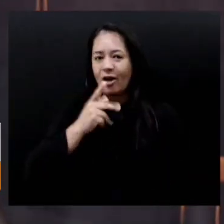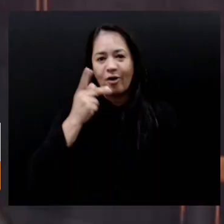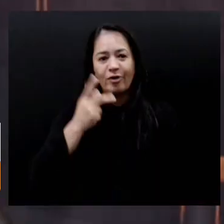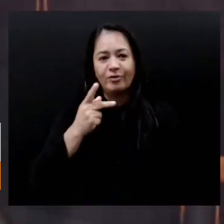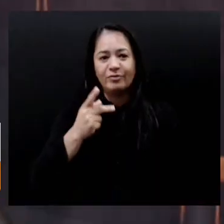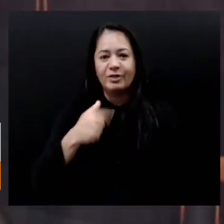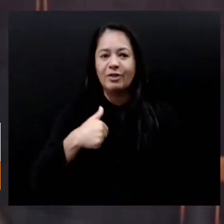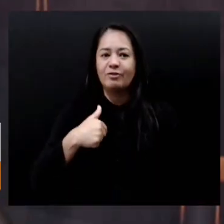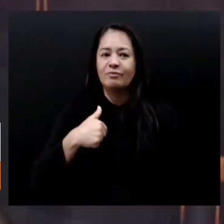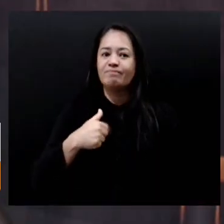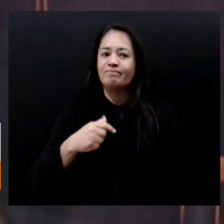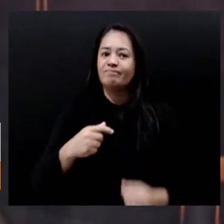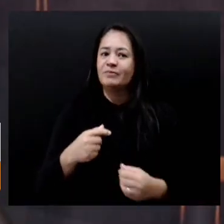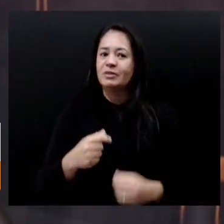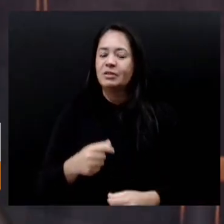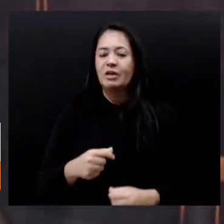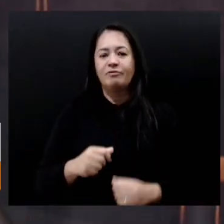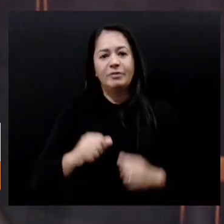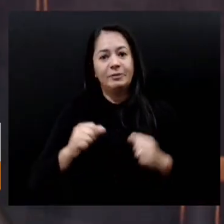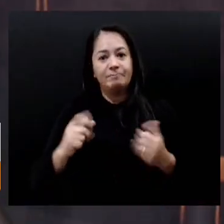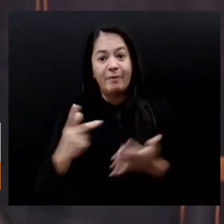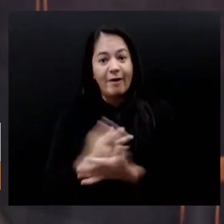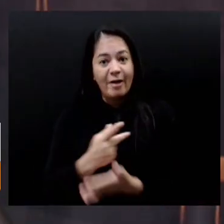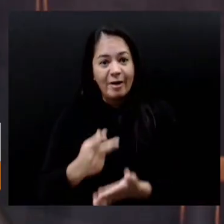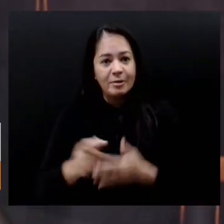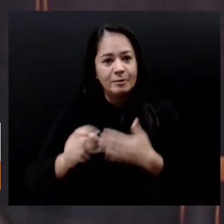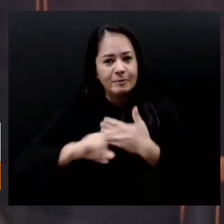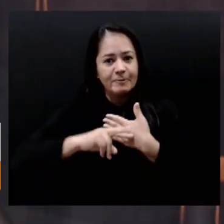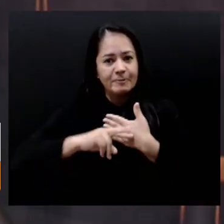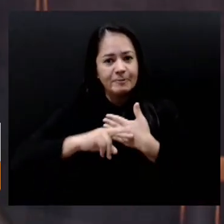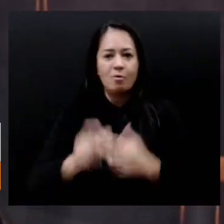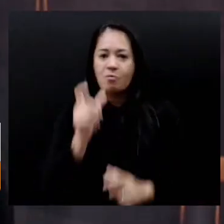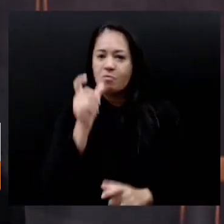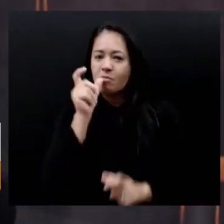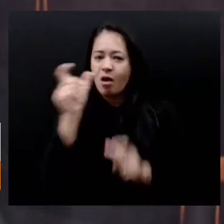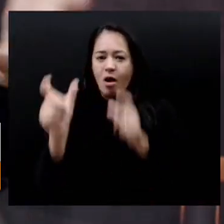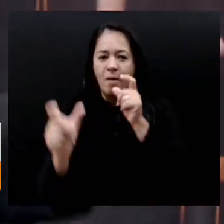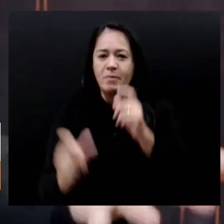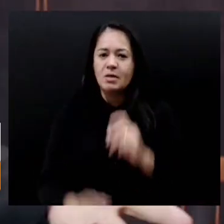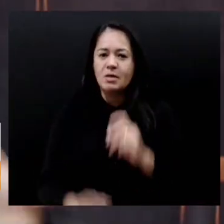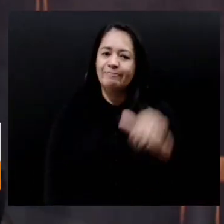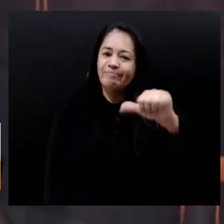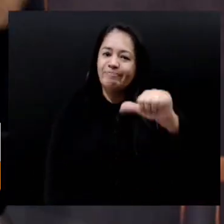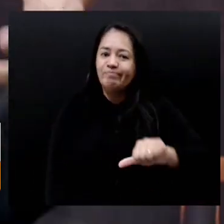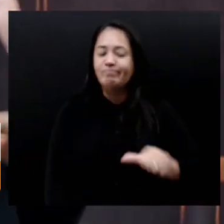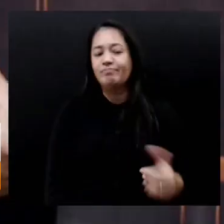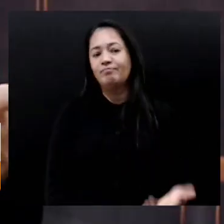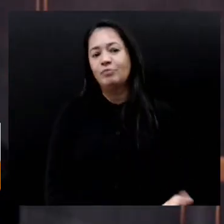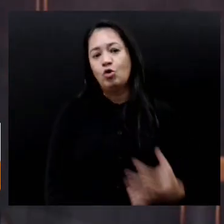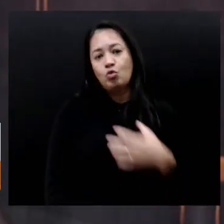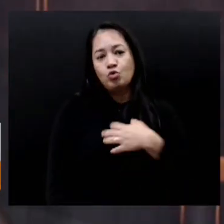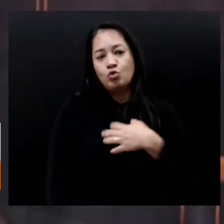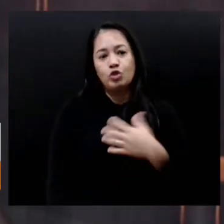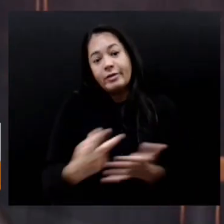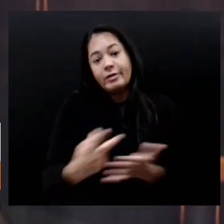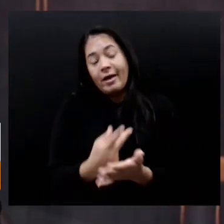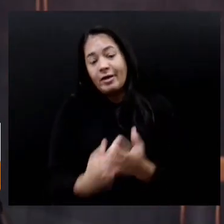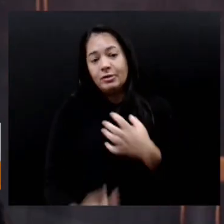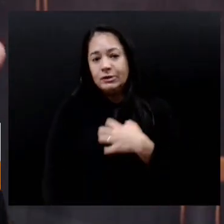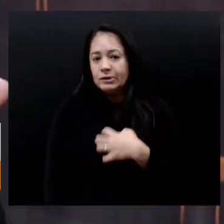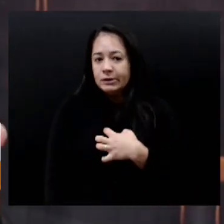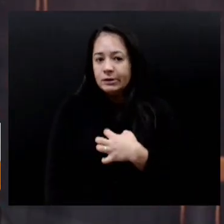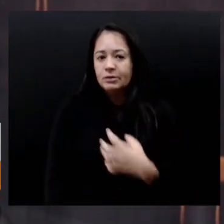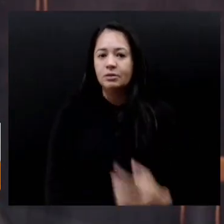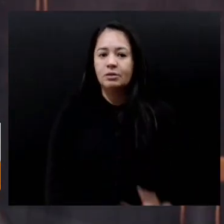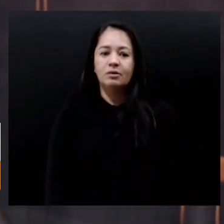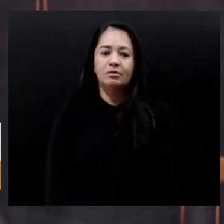com impulsividade, com uma palavra grosseira, com a raiva, né? É a raiva que a gente conhece. Uhum. Então,